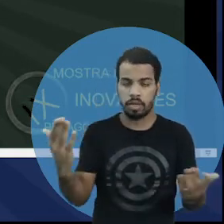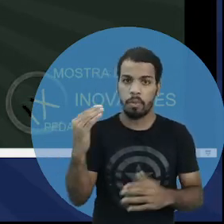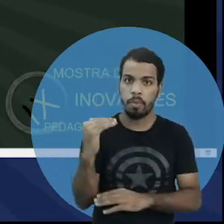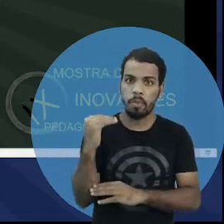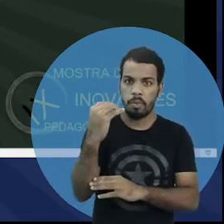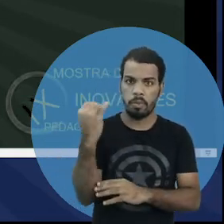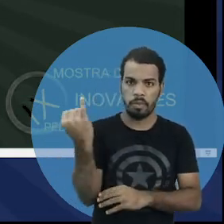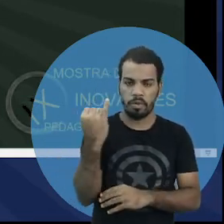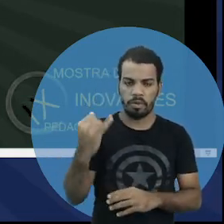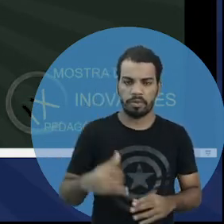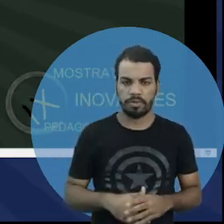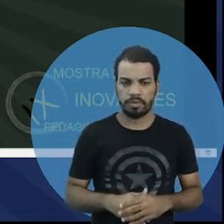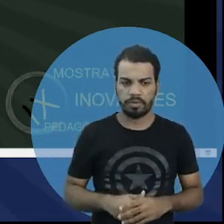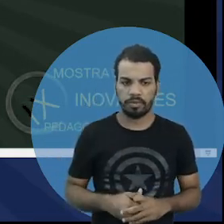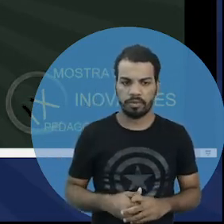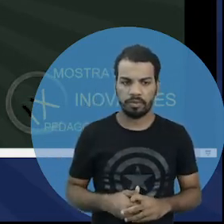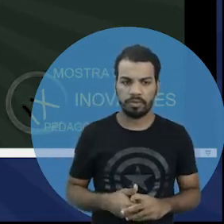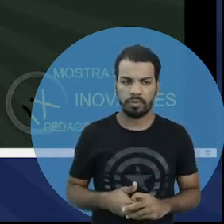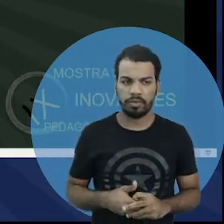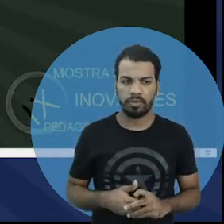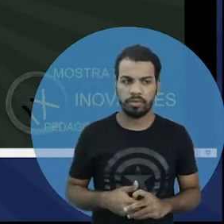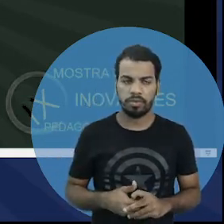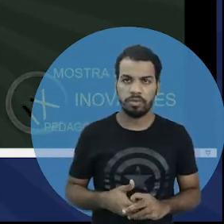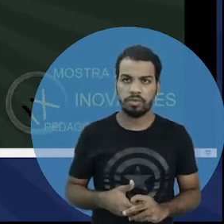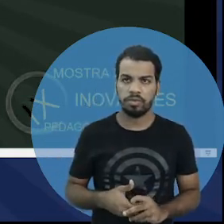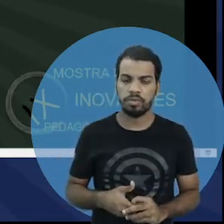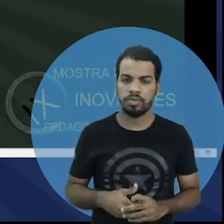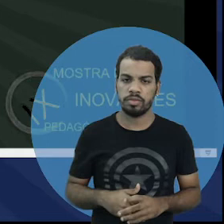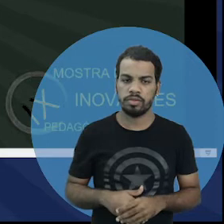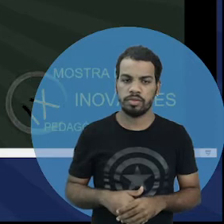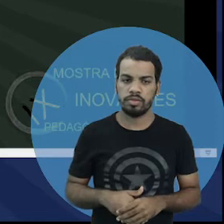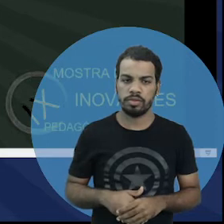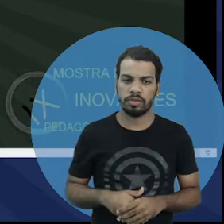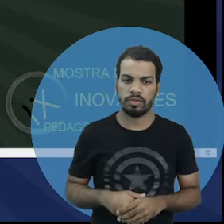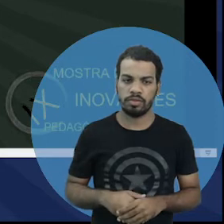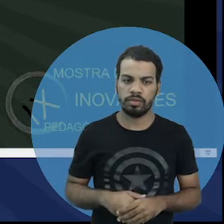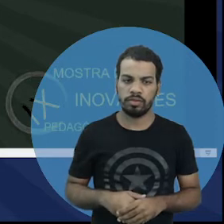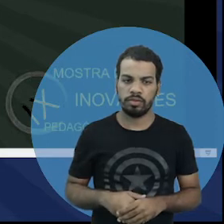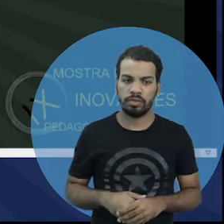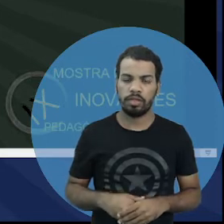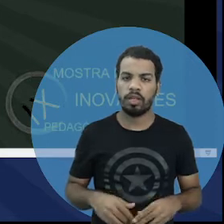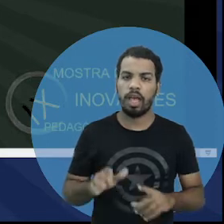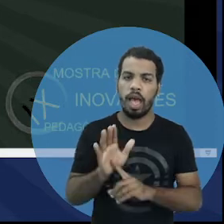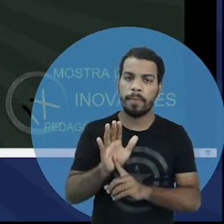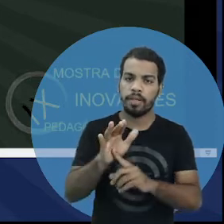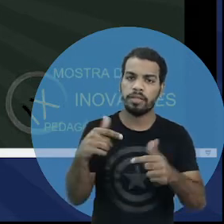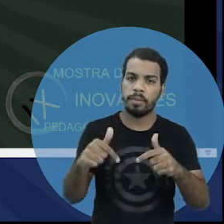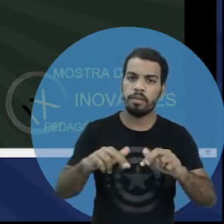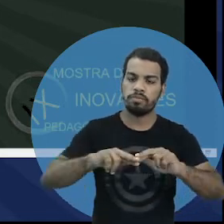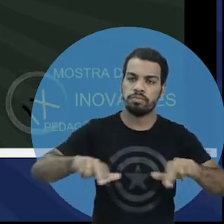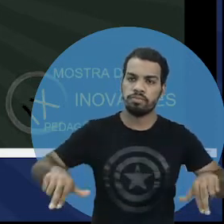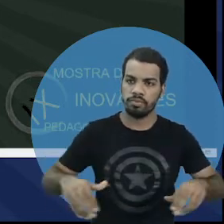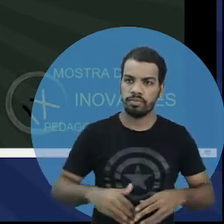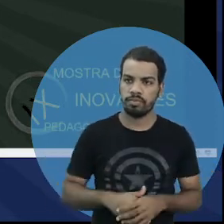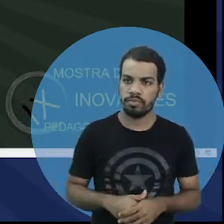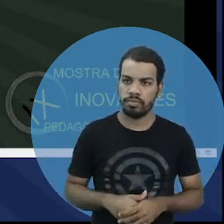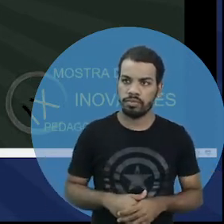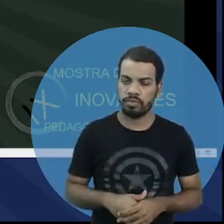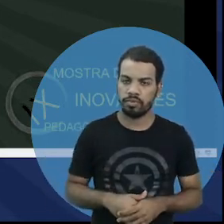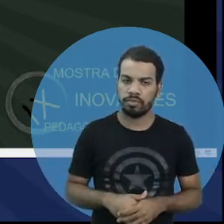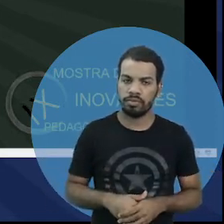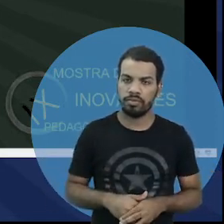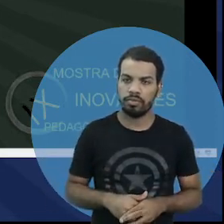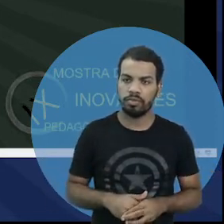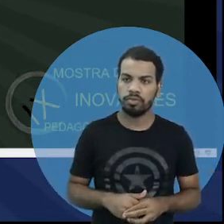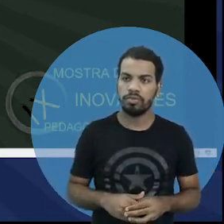isso, era promover a apresentação de trabalhos de forma lúdica, né? Então, a